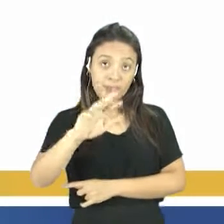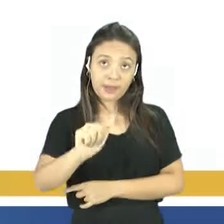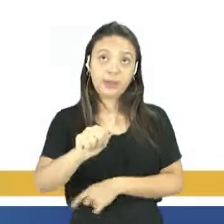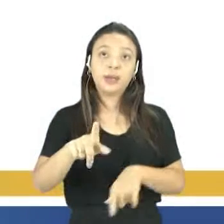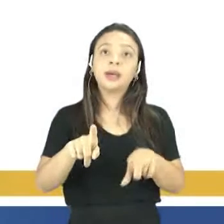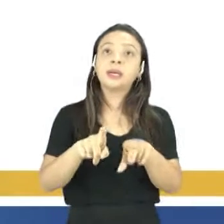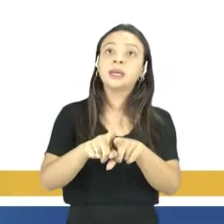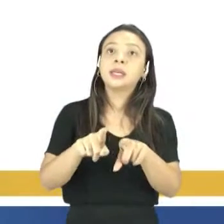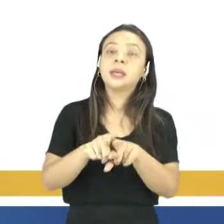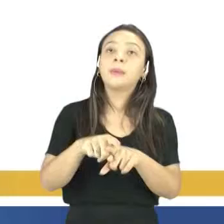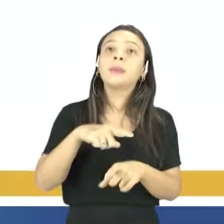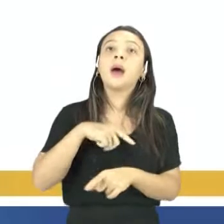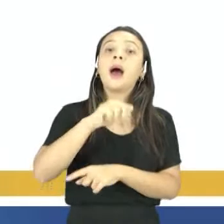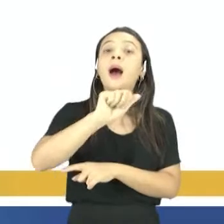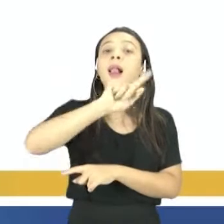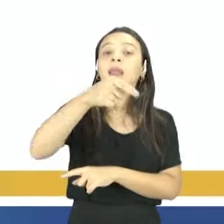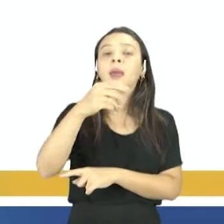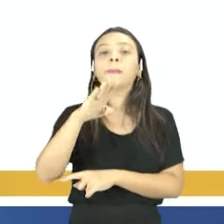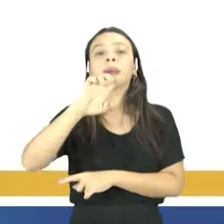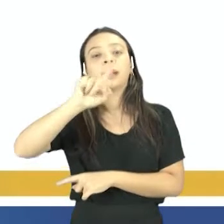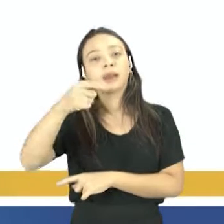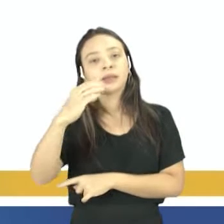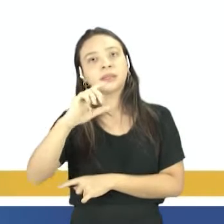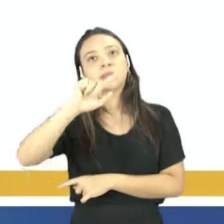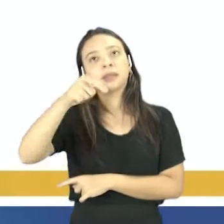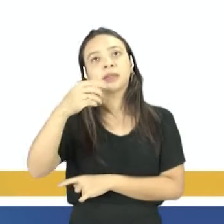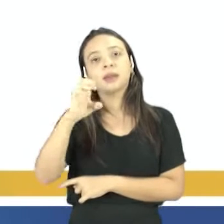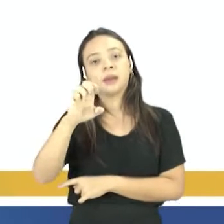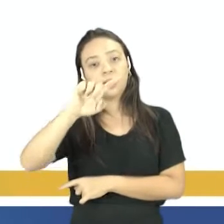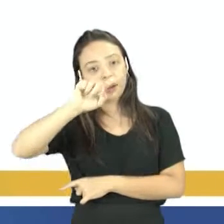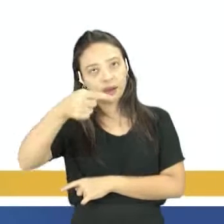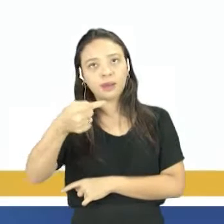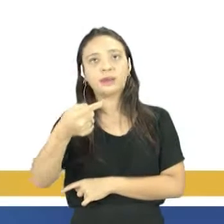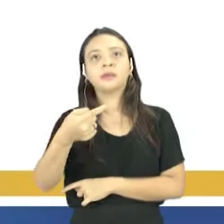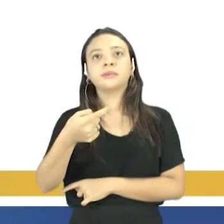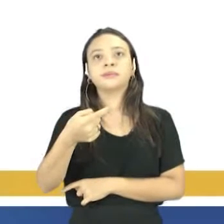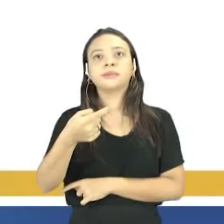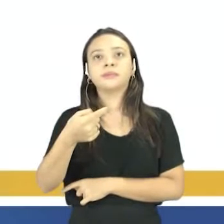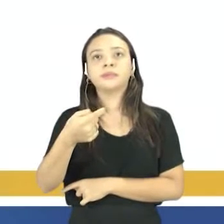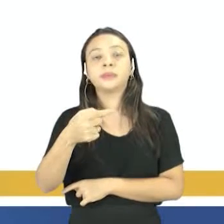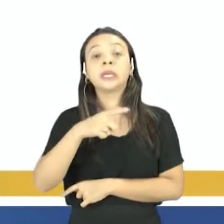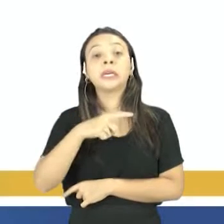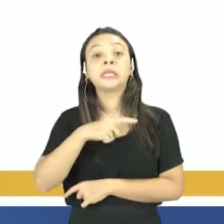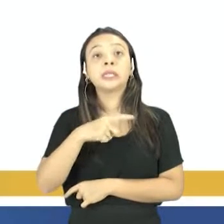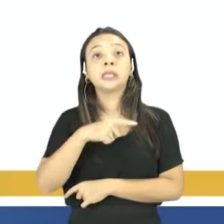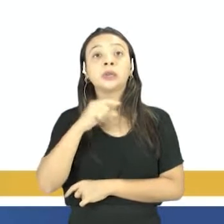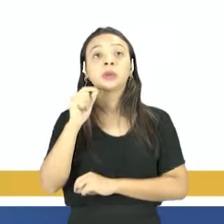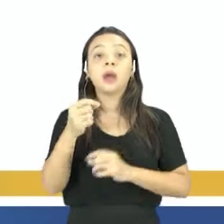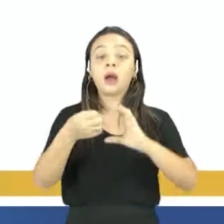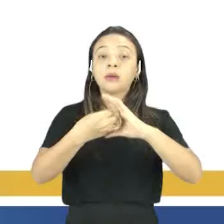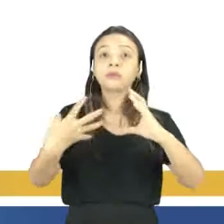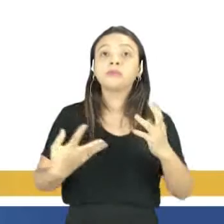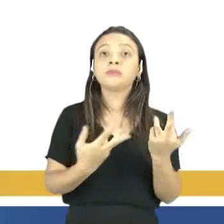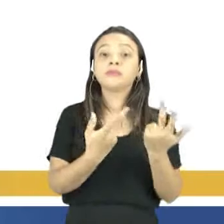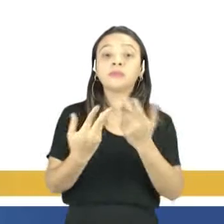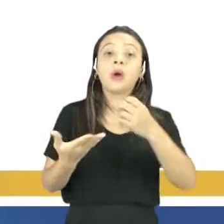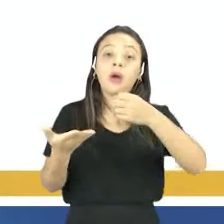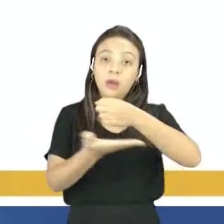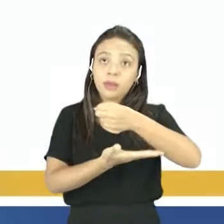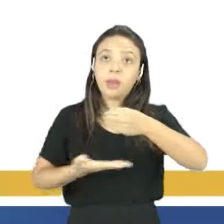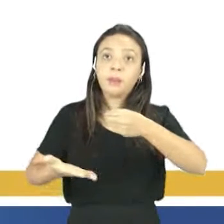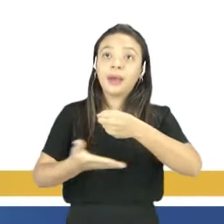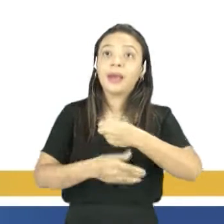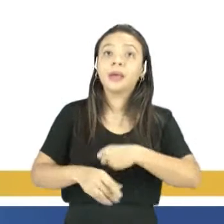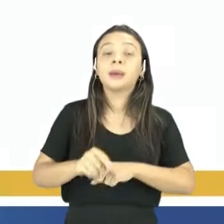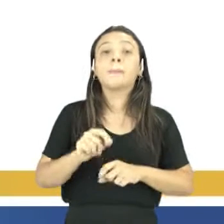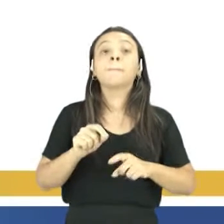seria o pentágono A', B', C', D', E'. Esse pentágono, no caso, tem as mesmas características do da base,